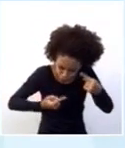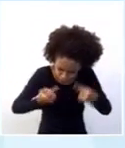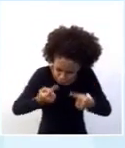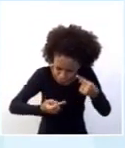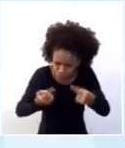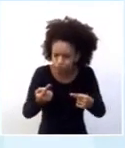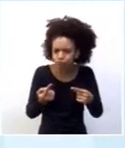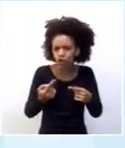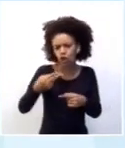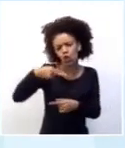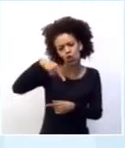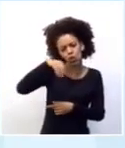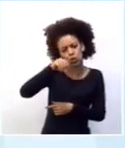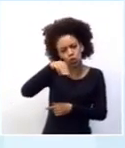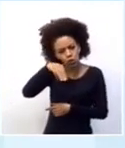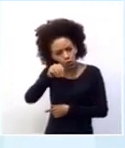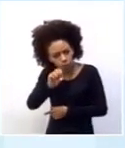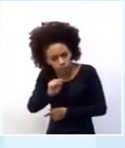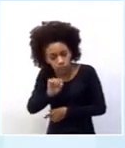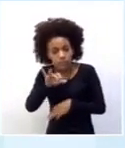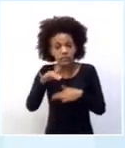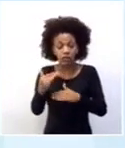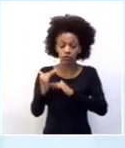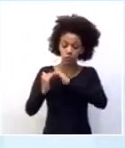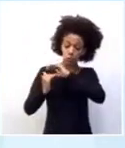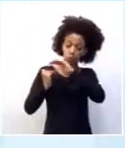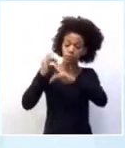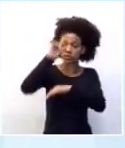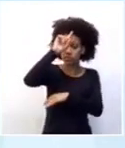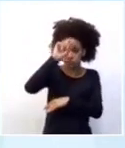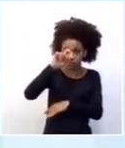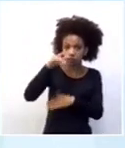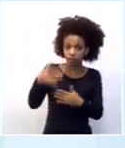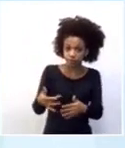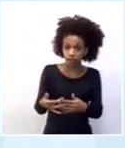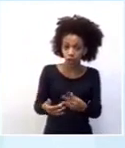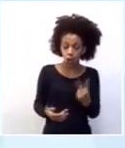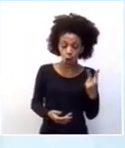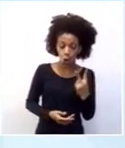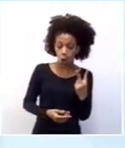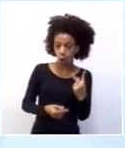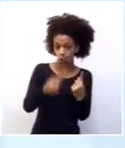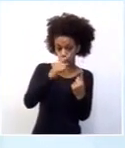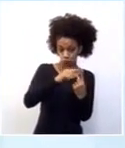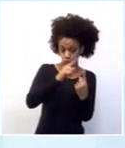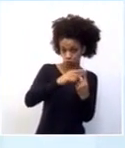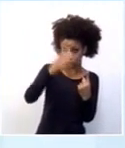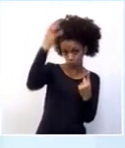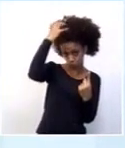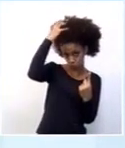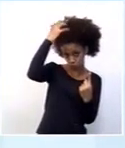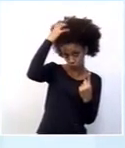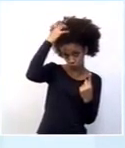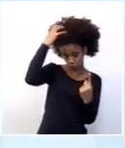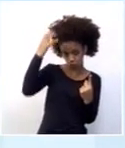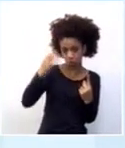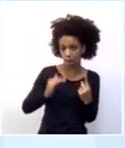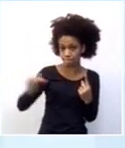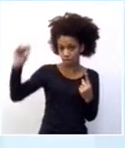esses nomos. Então a gente vai ver formar no Egito dois reinos, o Alto Egito e o Baixo Egito, que são